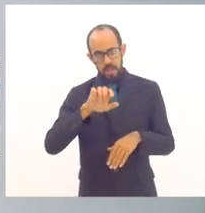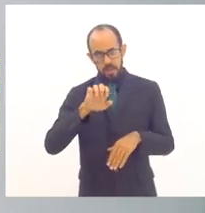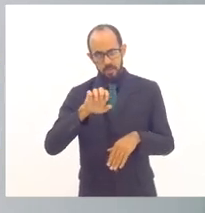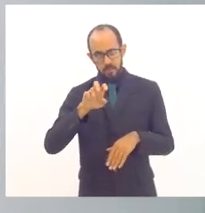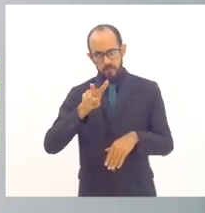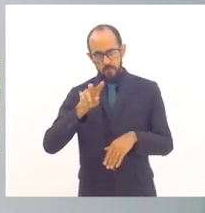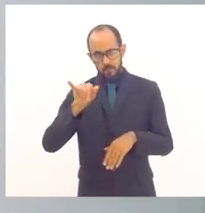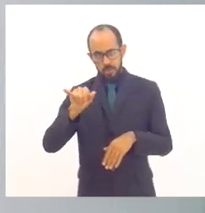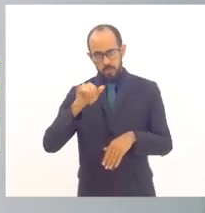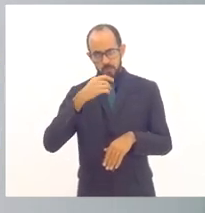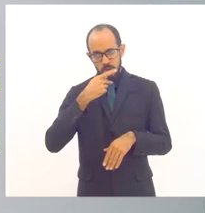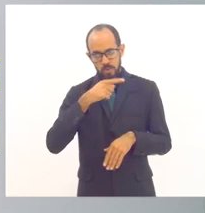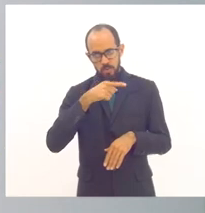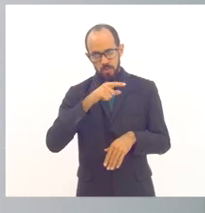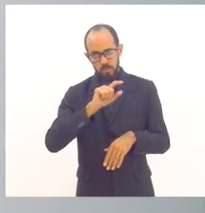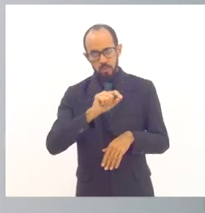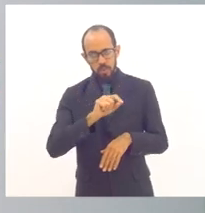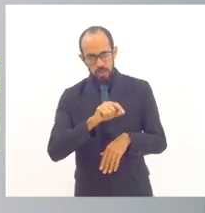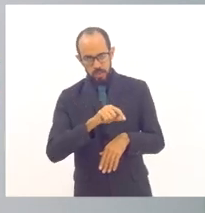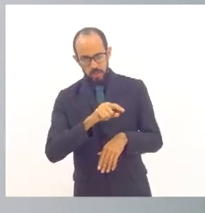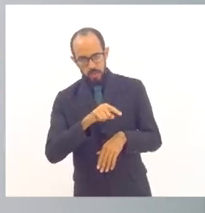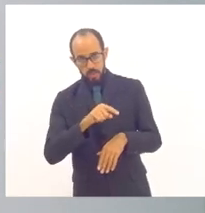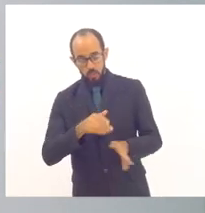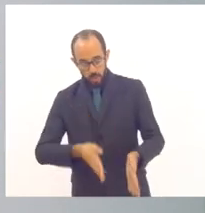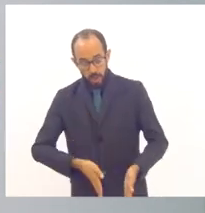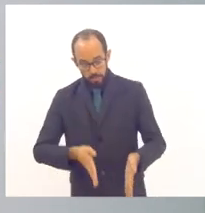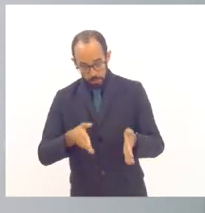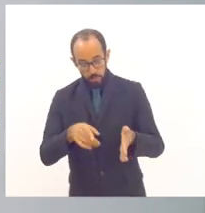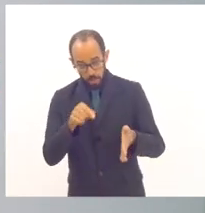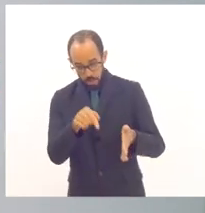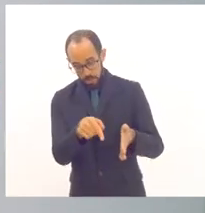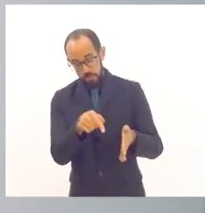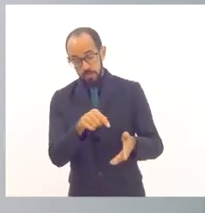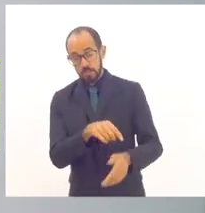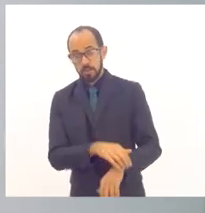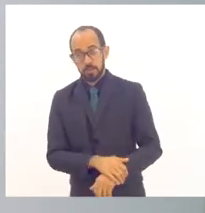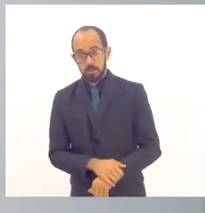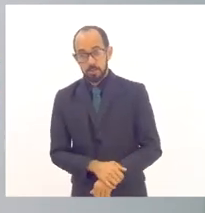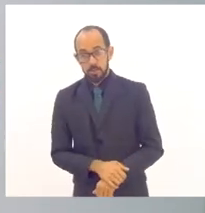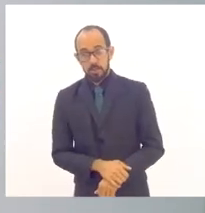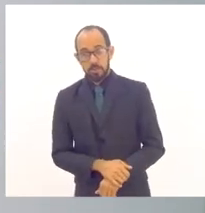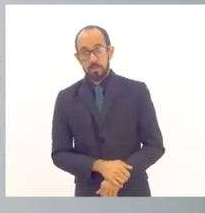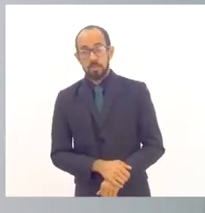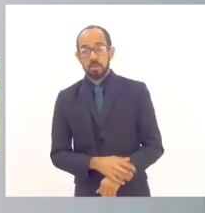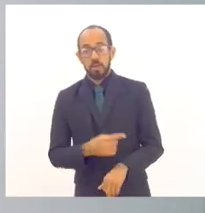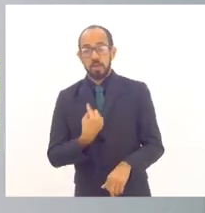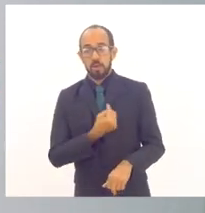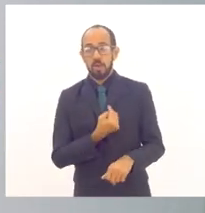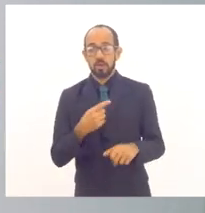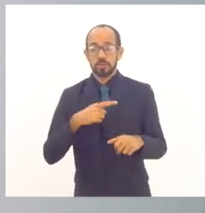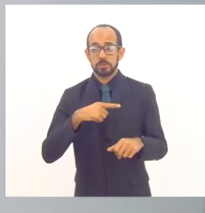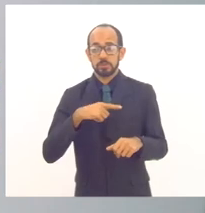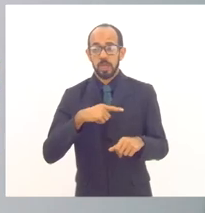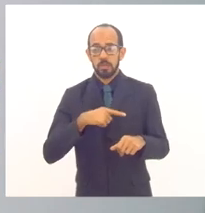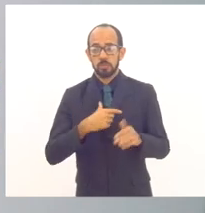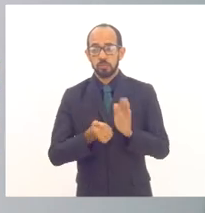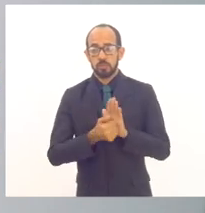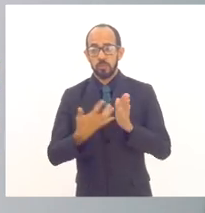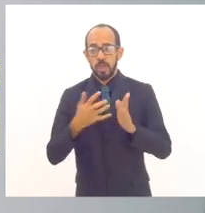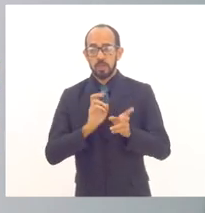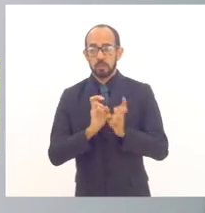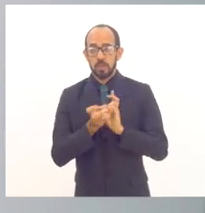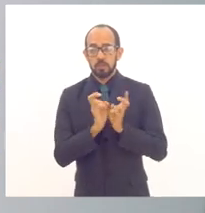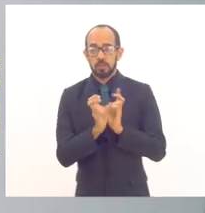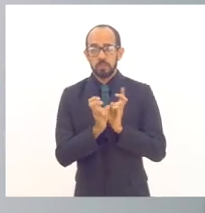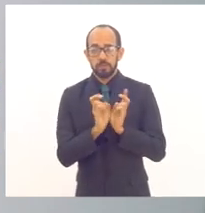assim, pô, mulato, o caminho é esse, porque nós temos muito capoeiristas